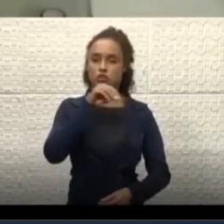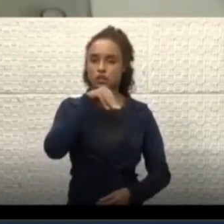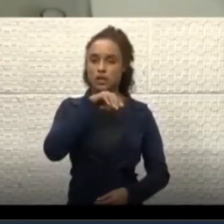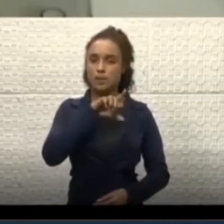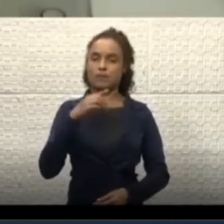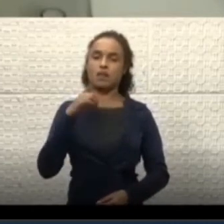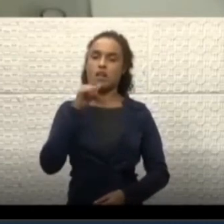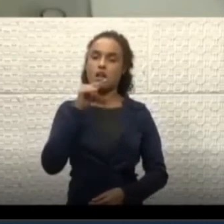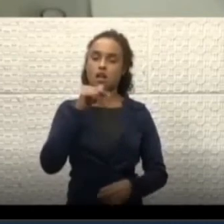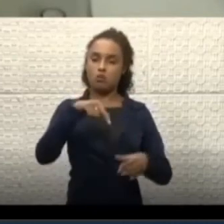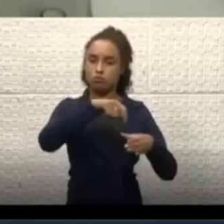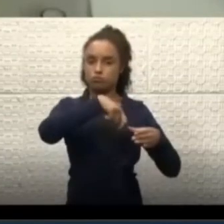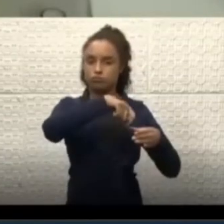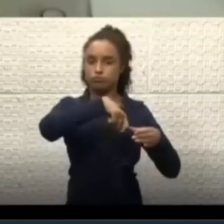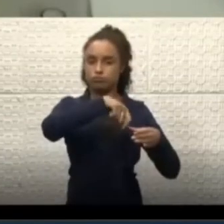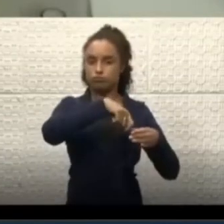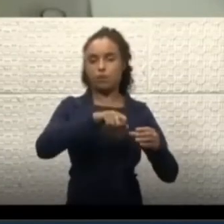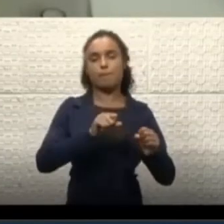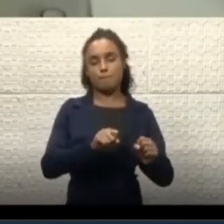água.